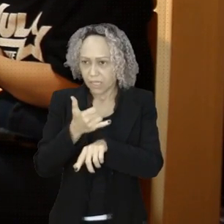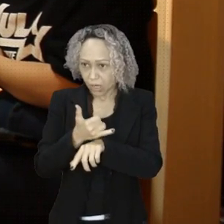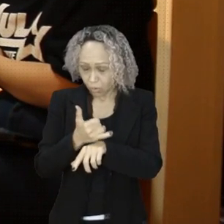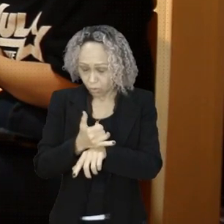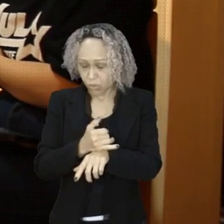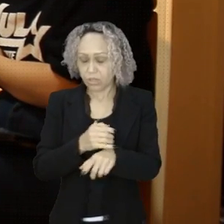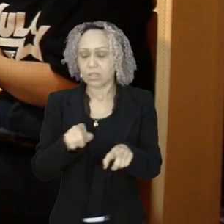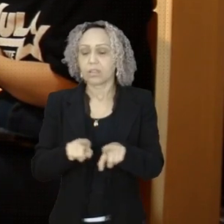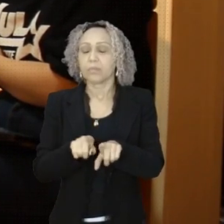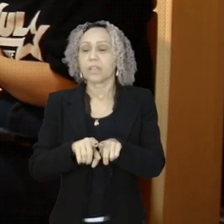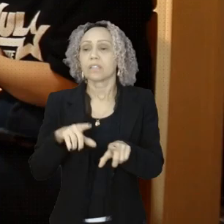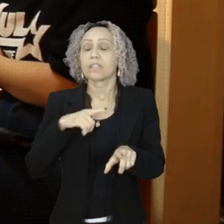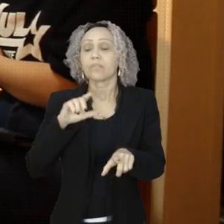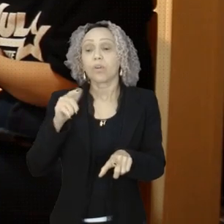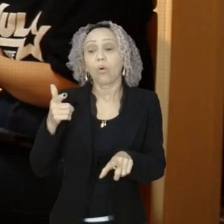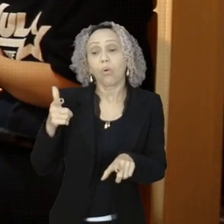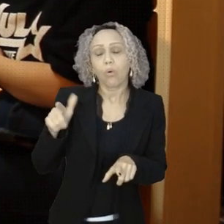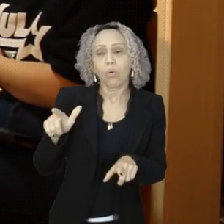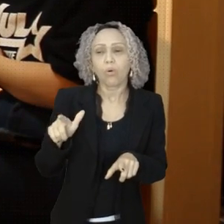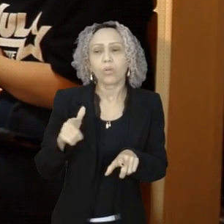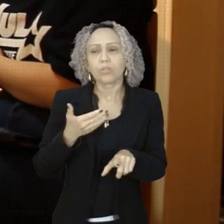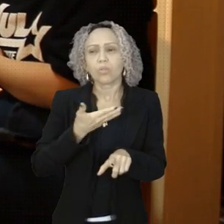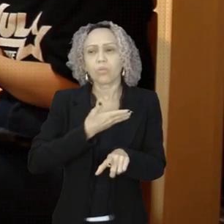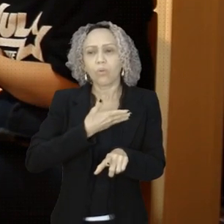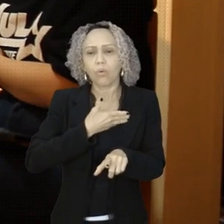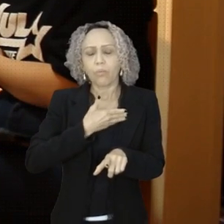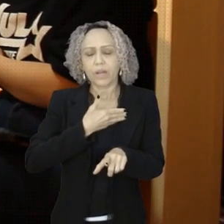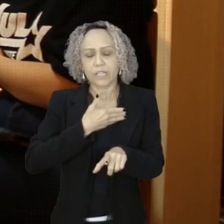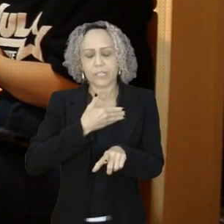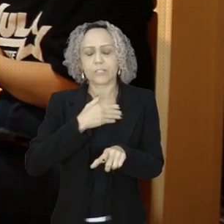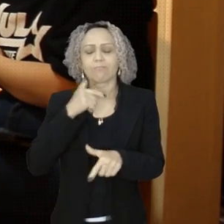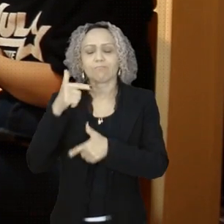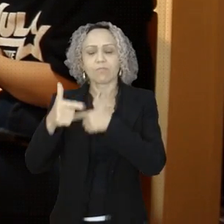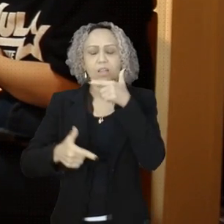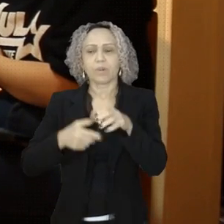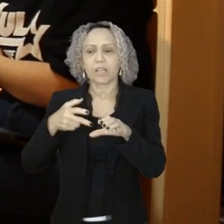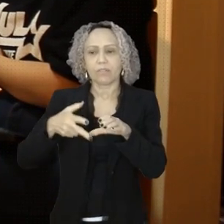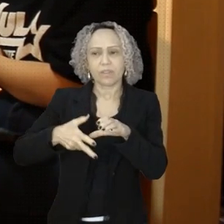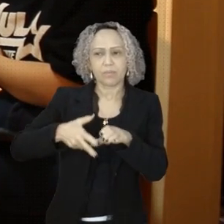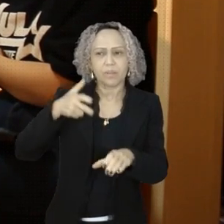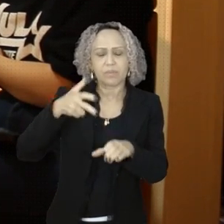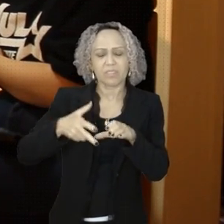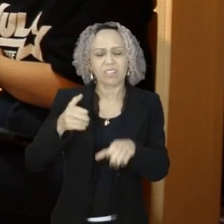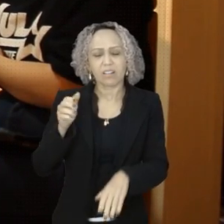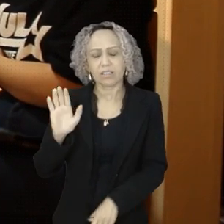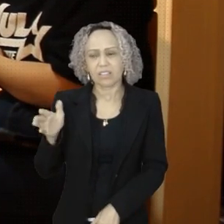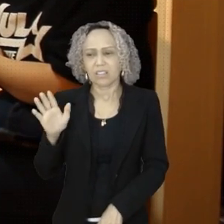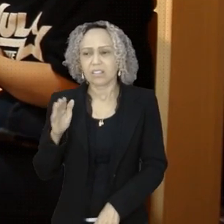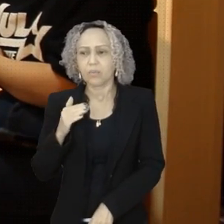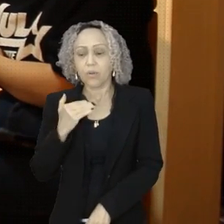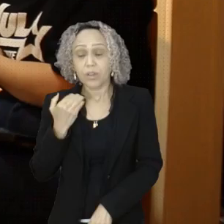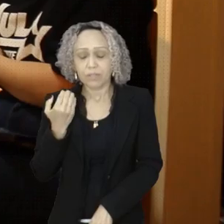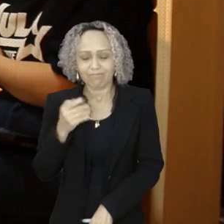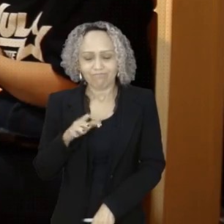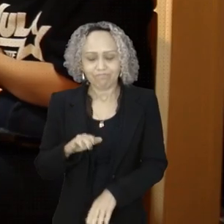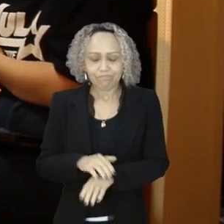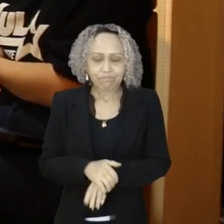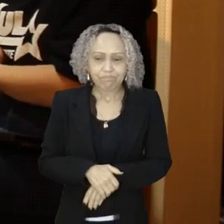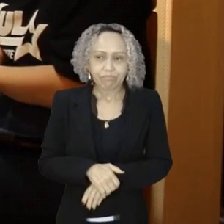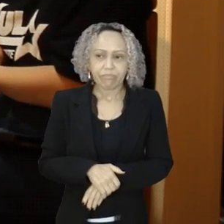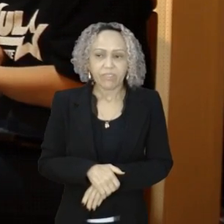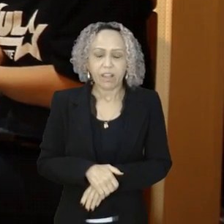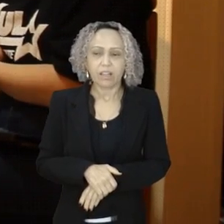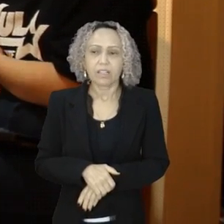Minas Gerais, é um companheiro petroleiro, boa pessoa, já falecido. Bom, 5, né? Não sei se